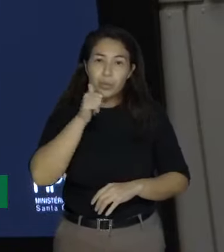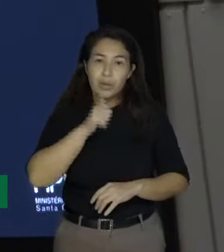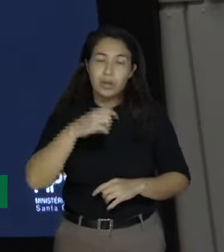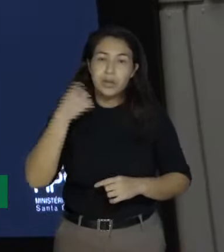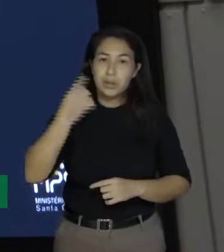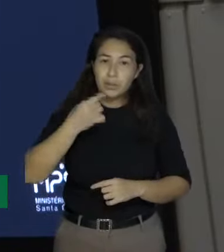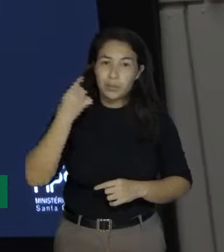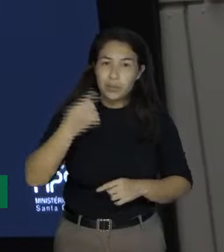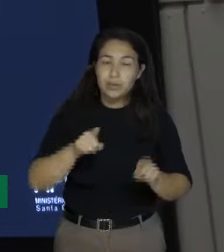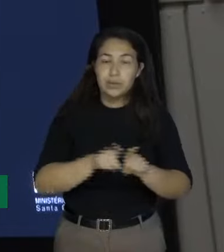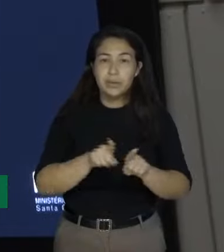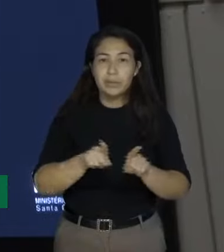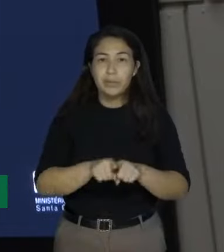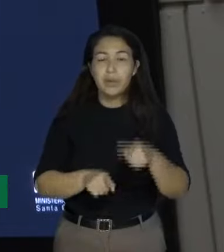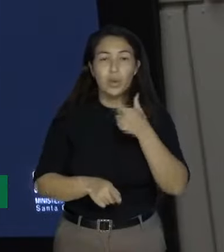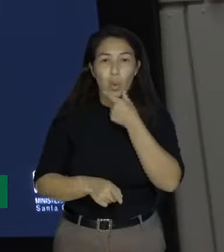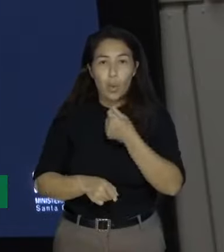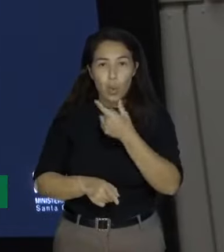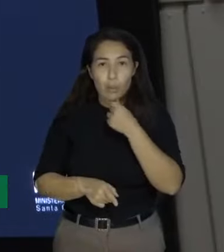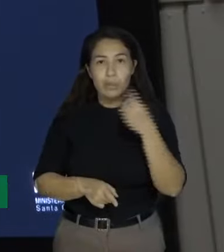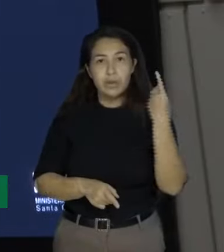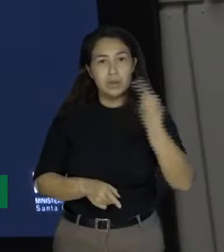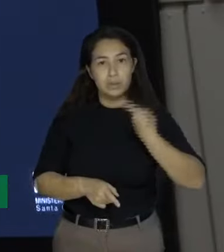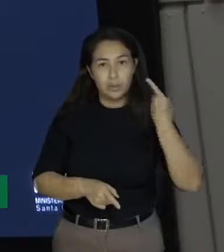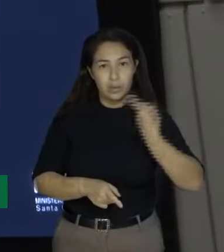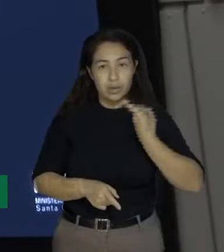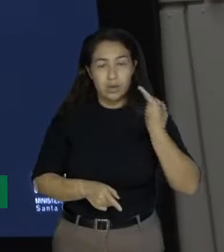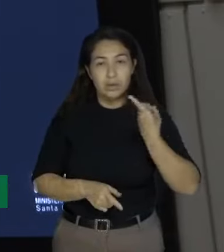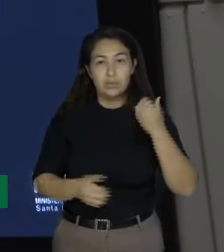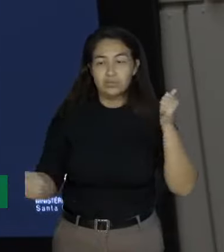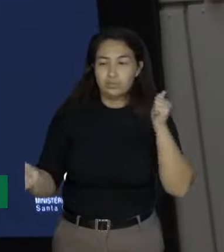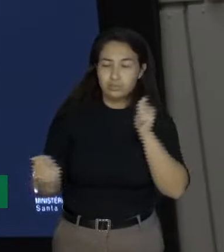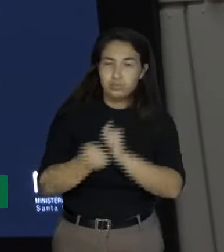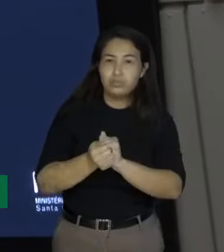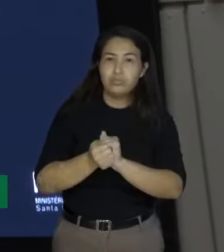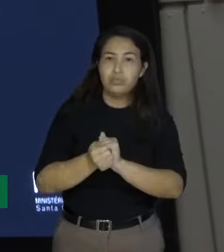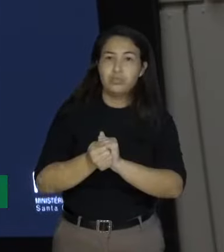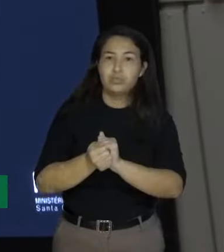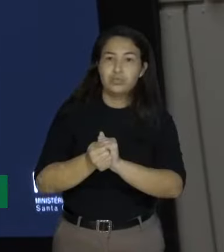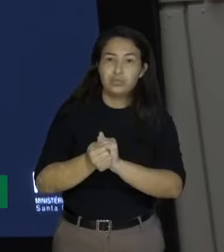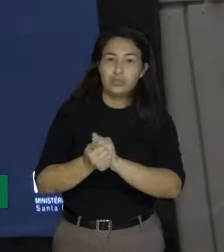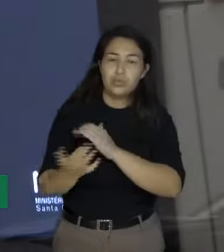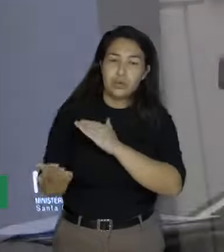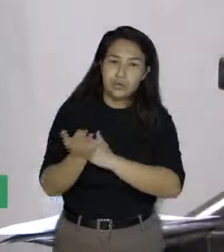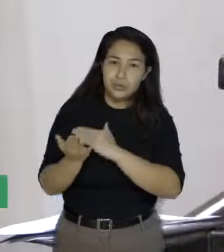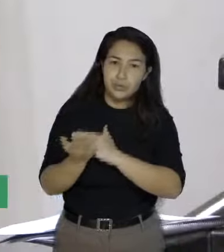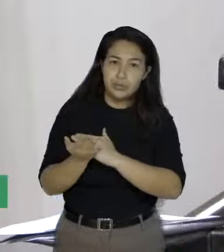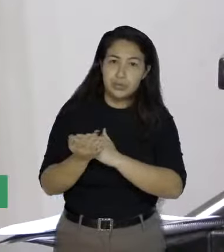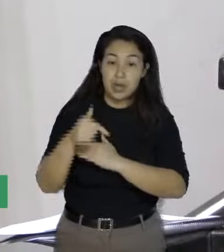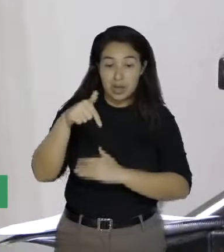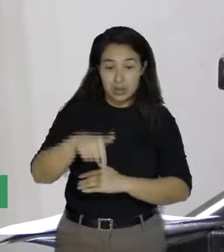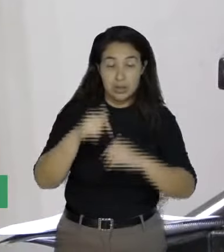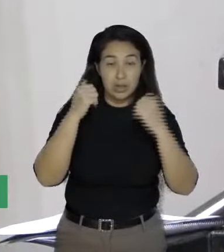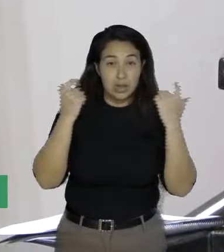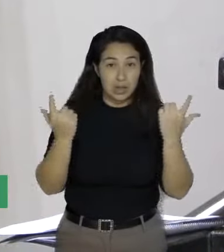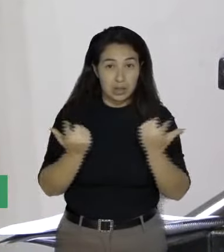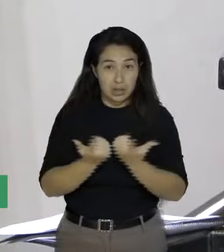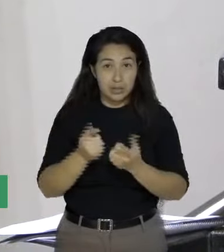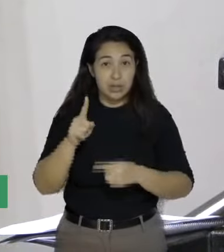a cada um dos Senhores deputados que estiveram ao nosso lado nessa caminhada O parlamento talvez tenha sido